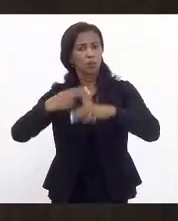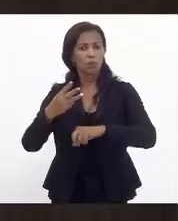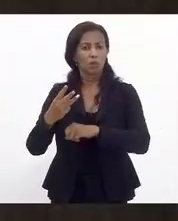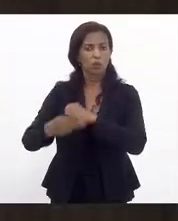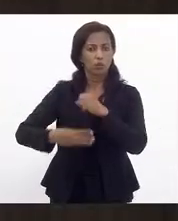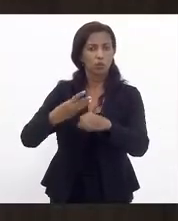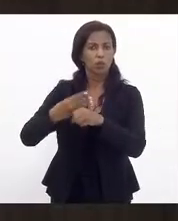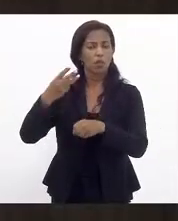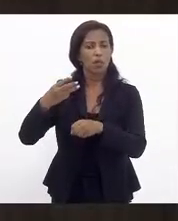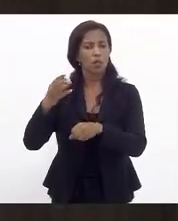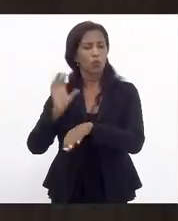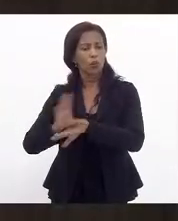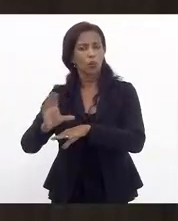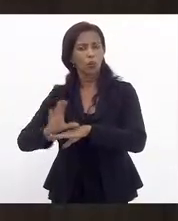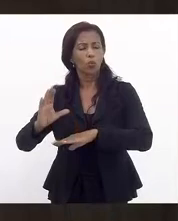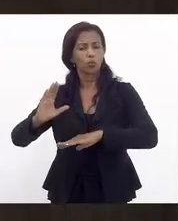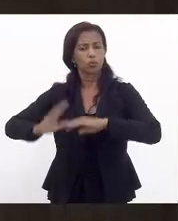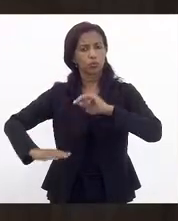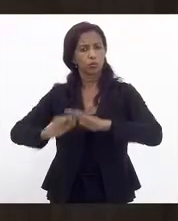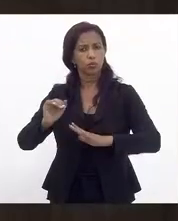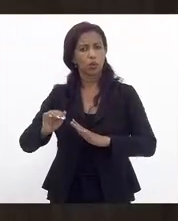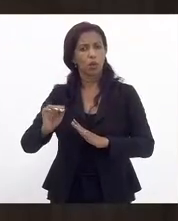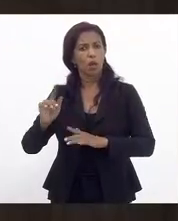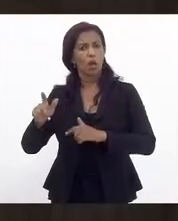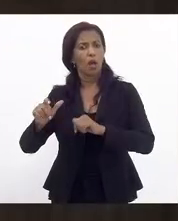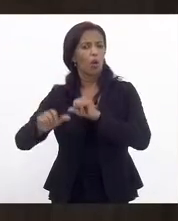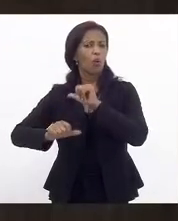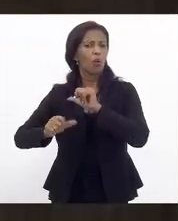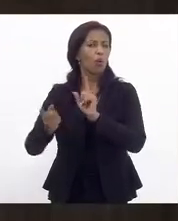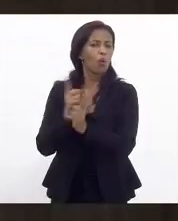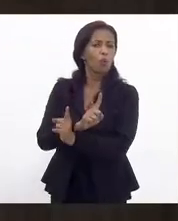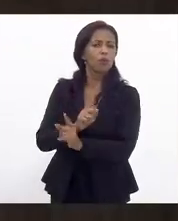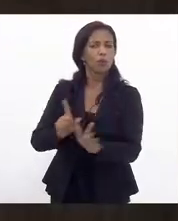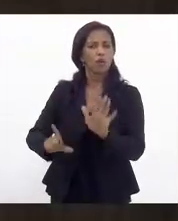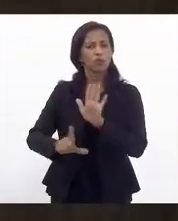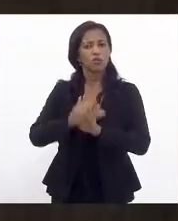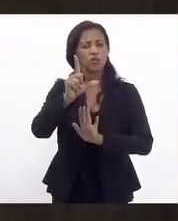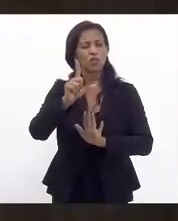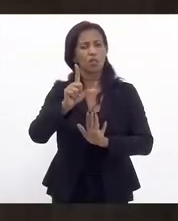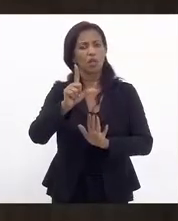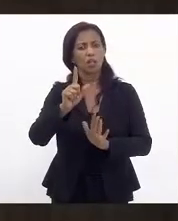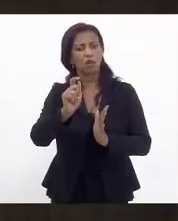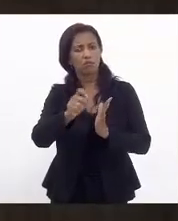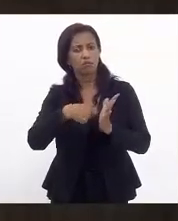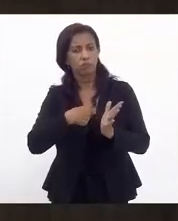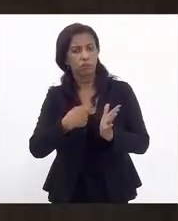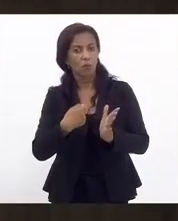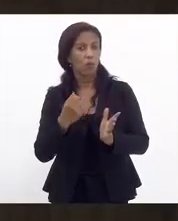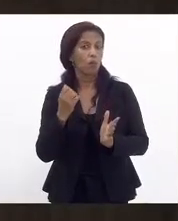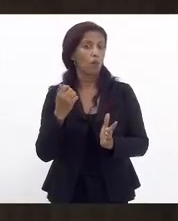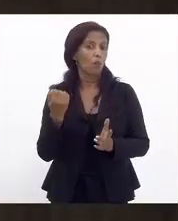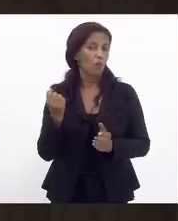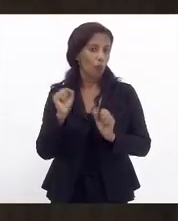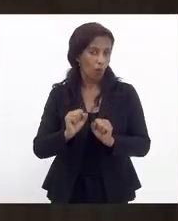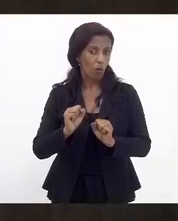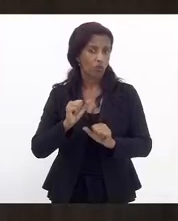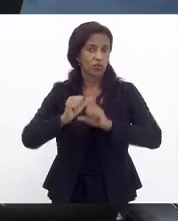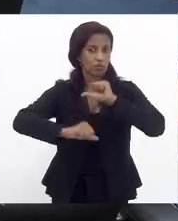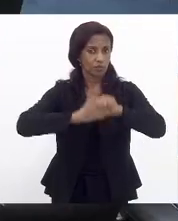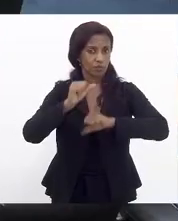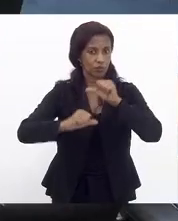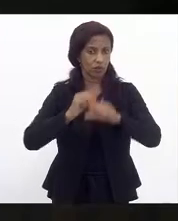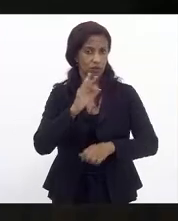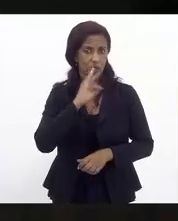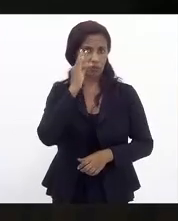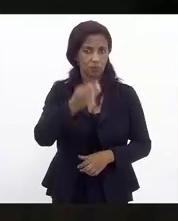triênio e um curso de capacitação ao invés de lei autorizativa que sabemos que mais à frente o governo pode declarar inconstitucional é isso obrigado